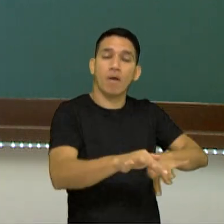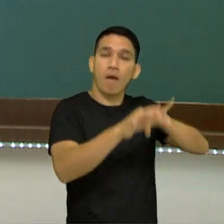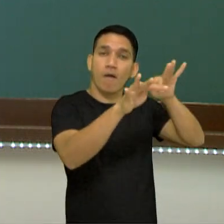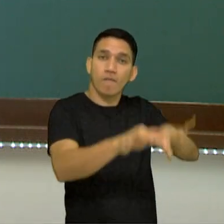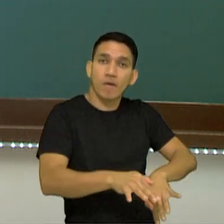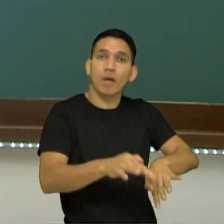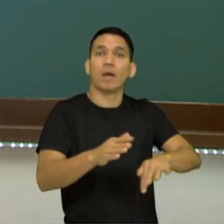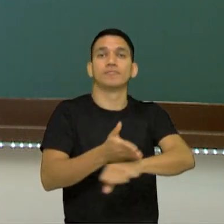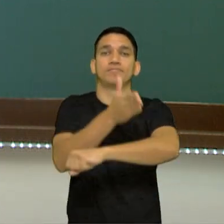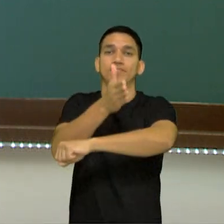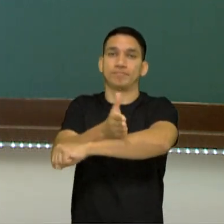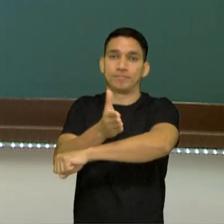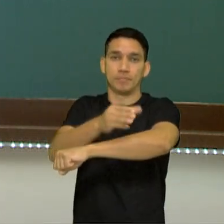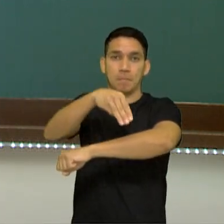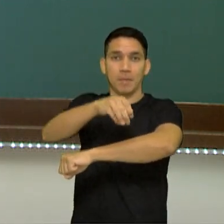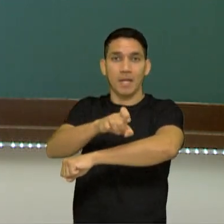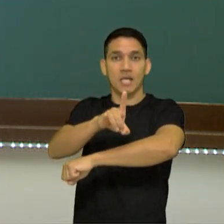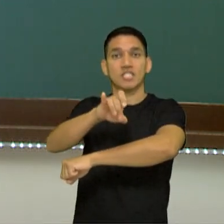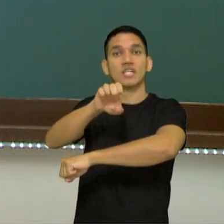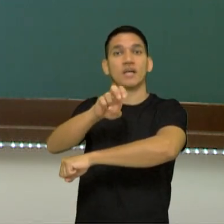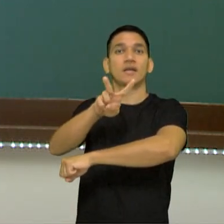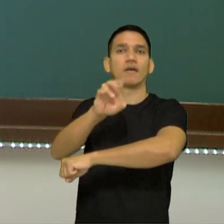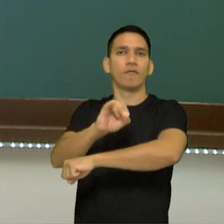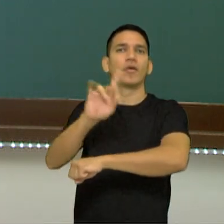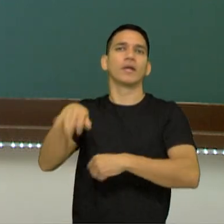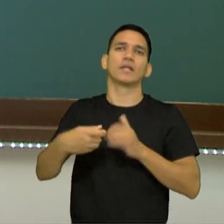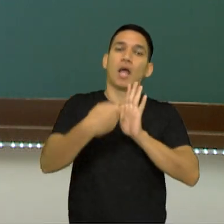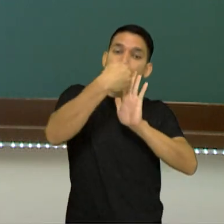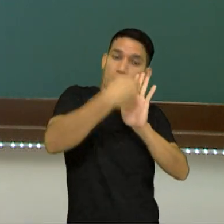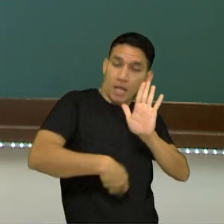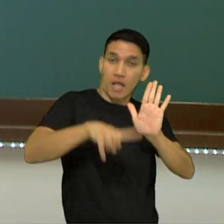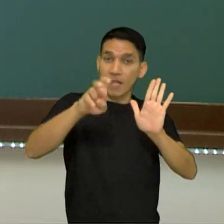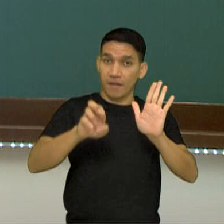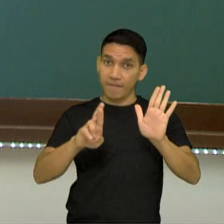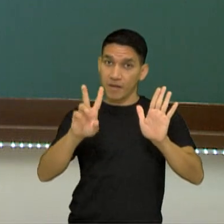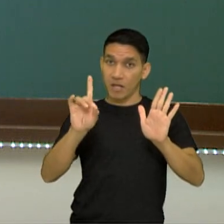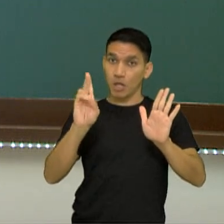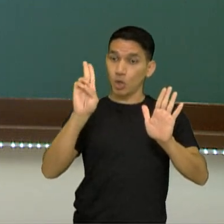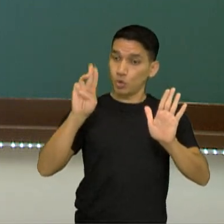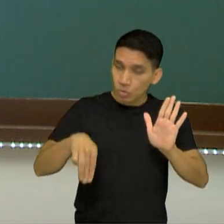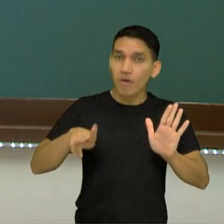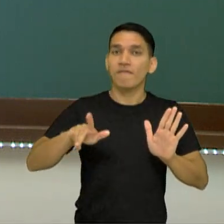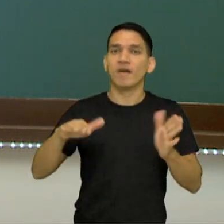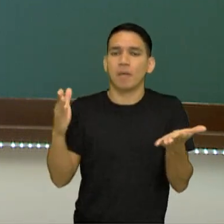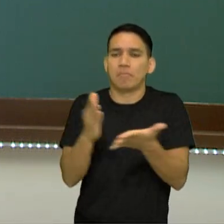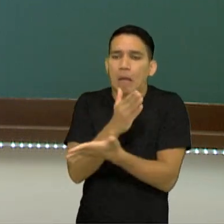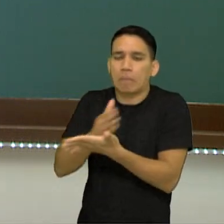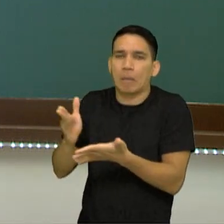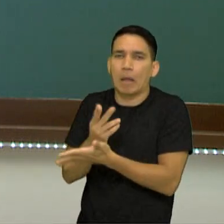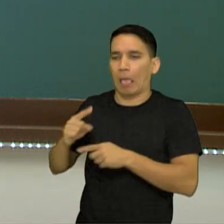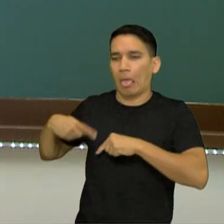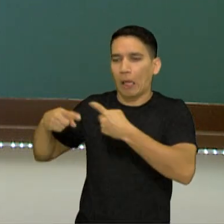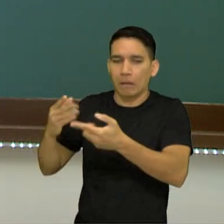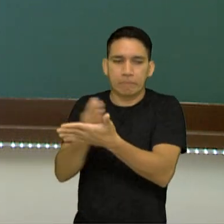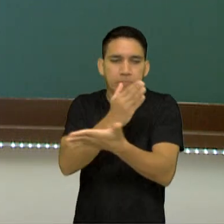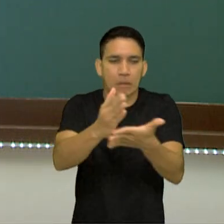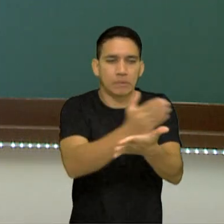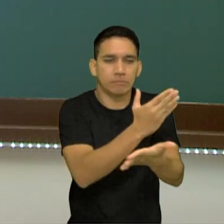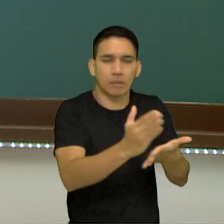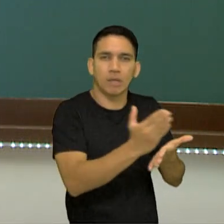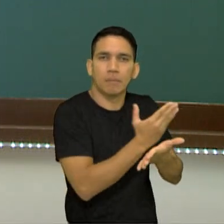do medievo. Então, com esse Tratado de Verdun, cada vez mais a gente vai ter mais divisão entre herdeiros, mais